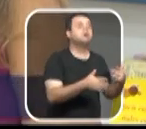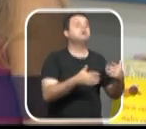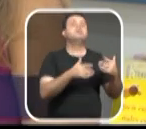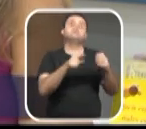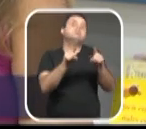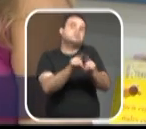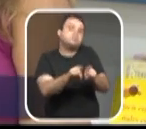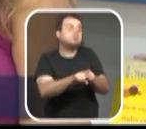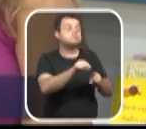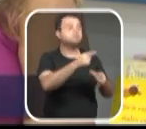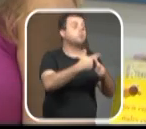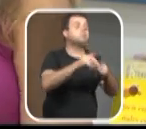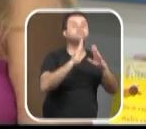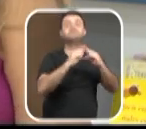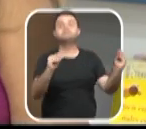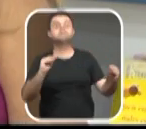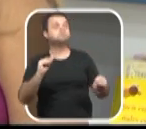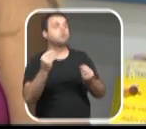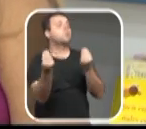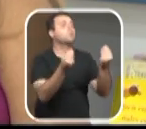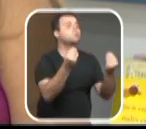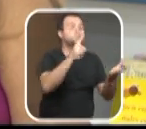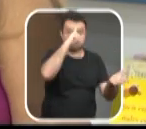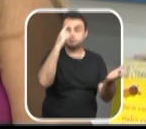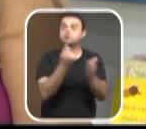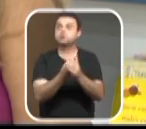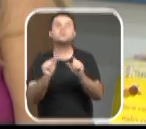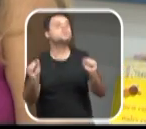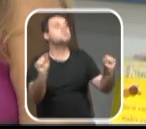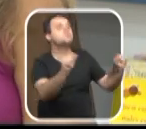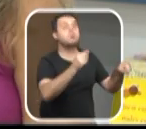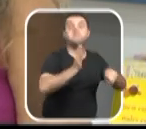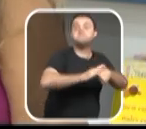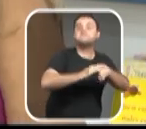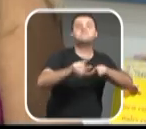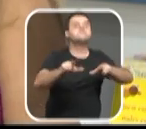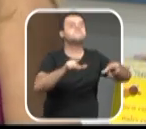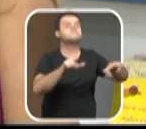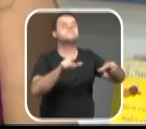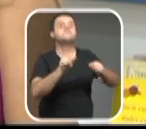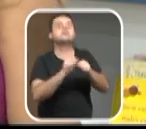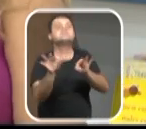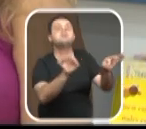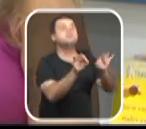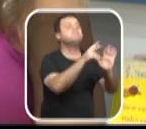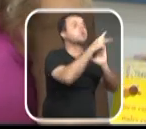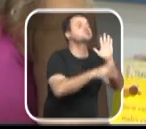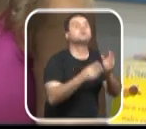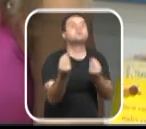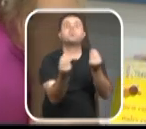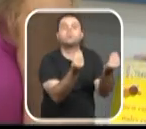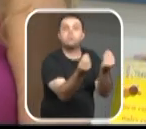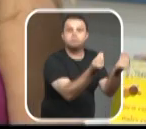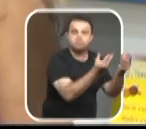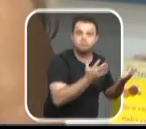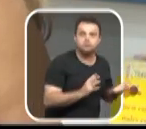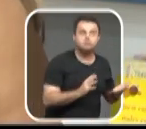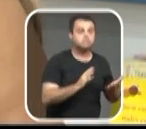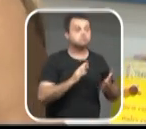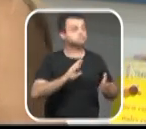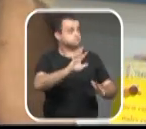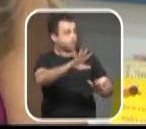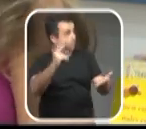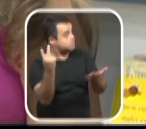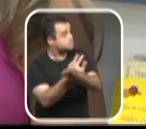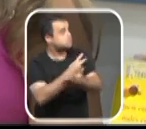formas de resolver ou como a gente vai fazer tal projeto, ou como nós vamos encaminhar tal acontecimento na